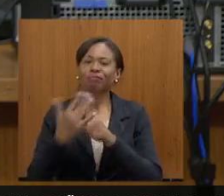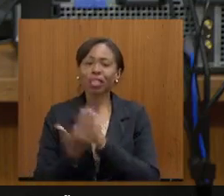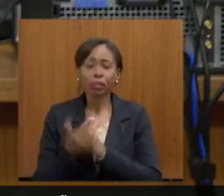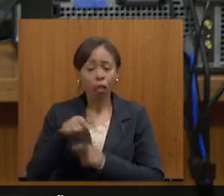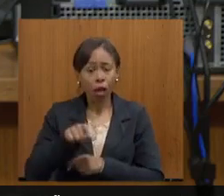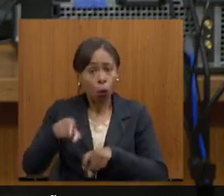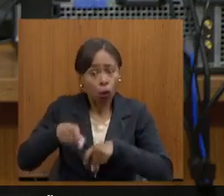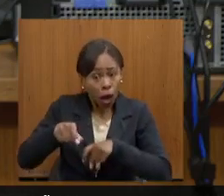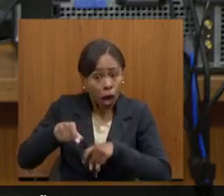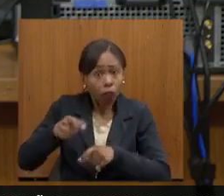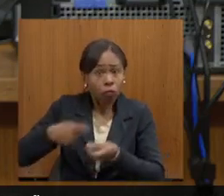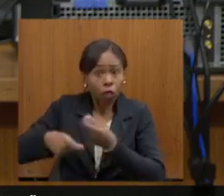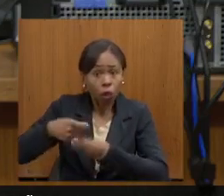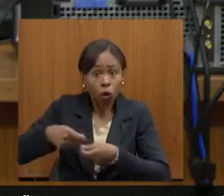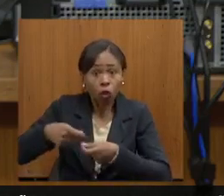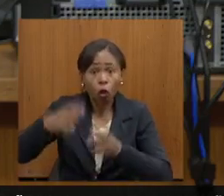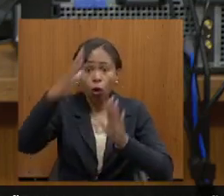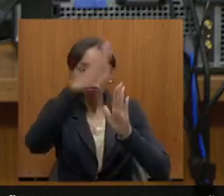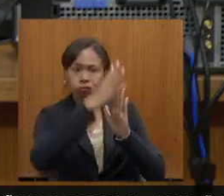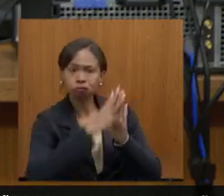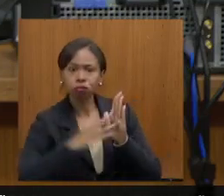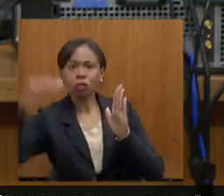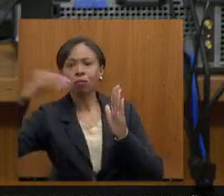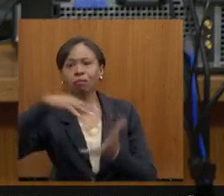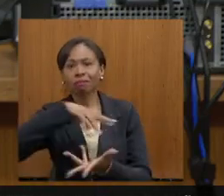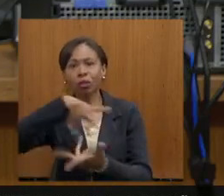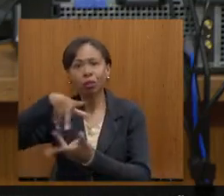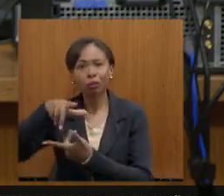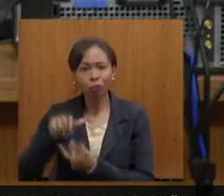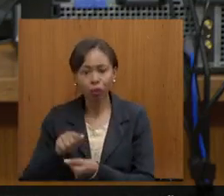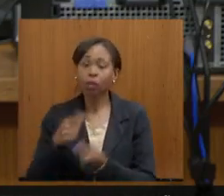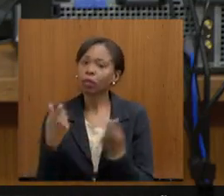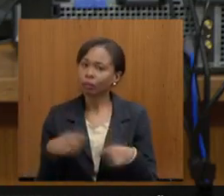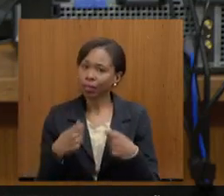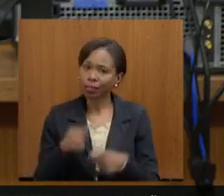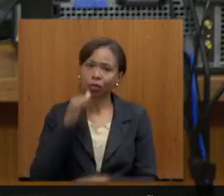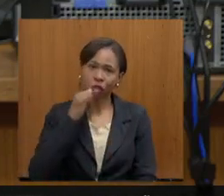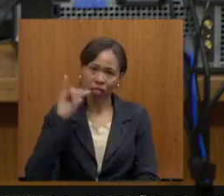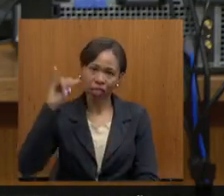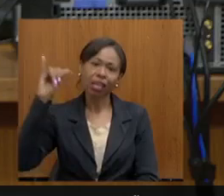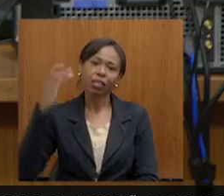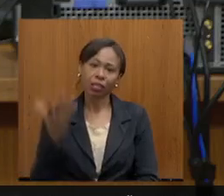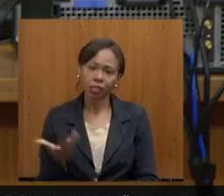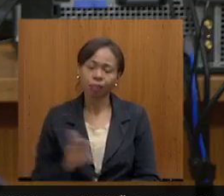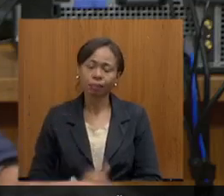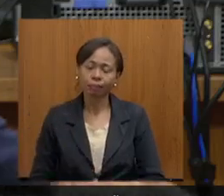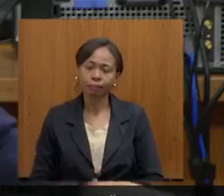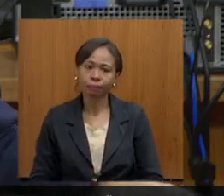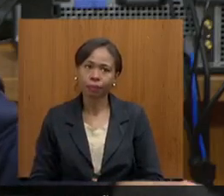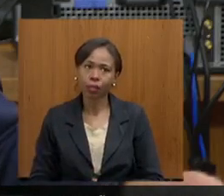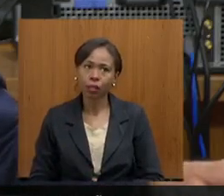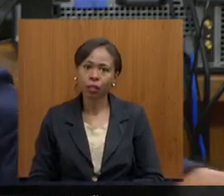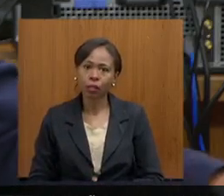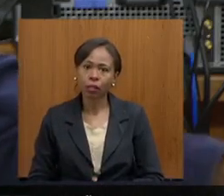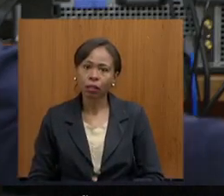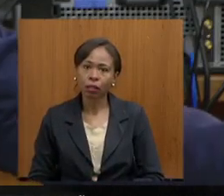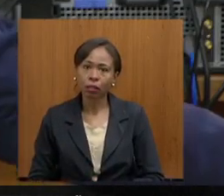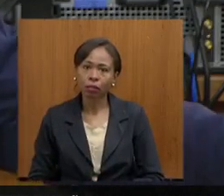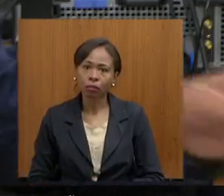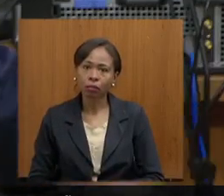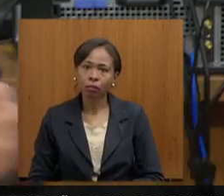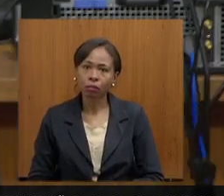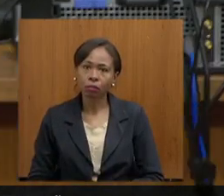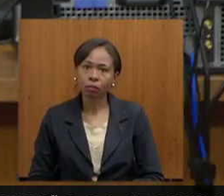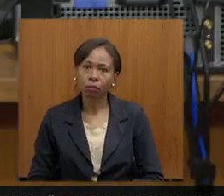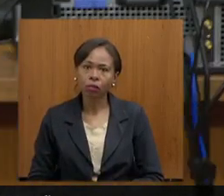é um exemplo para o mundo agronegócio brasileiro e precisa de energia e nós temos Aí como eu sou de prato ligado à